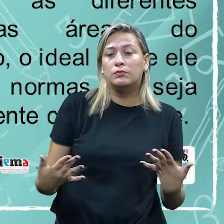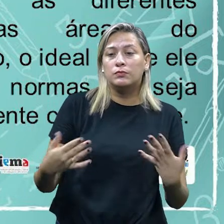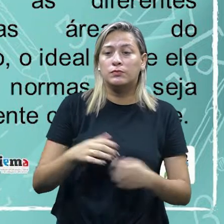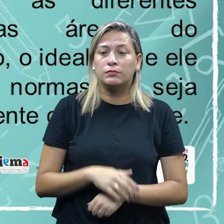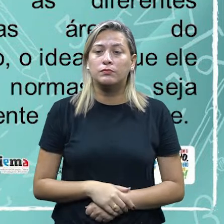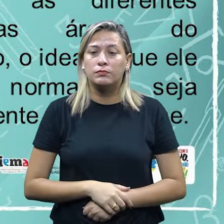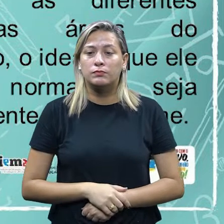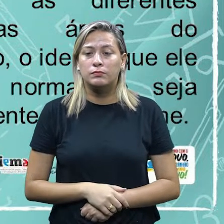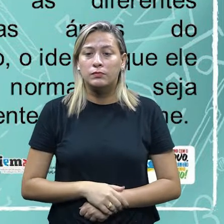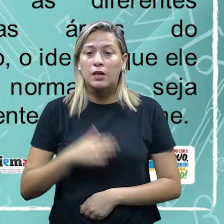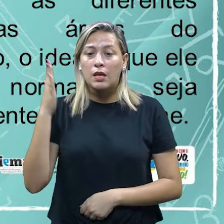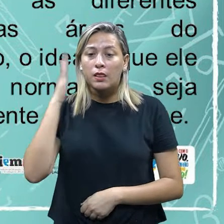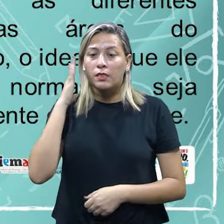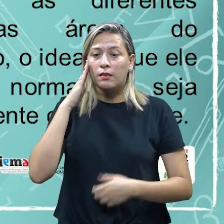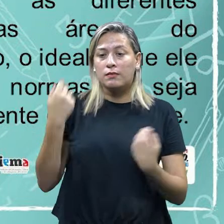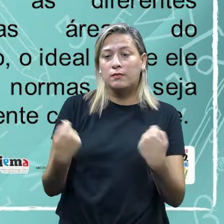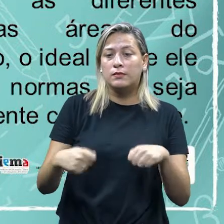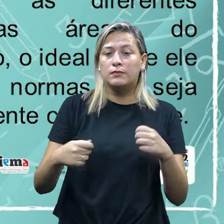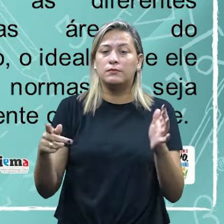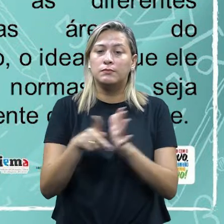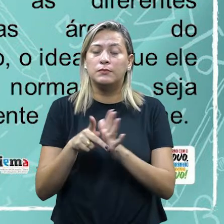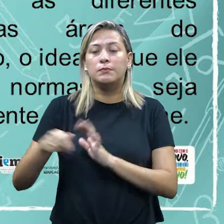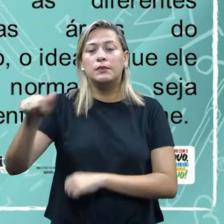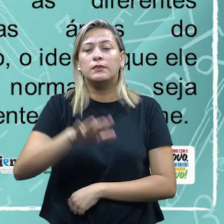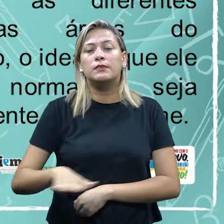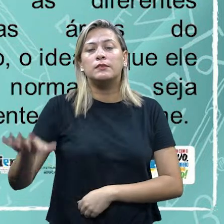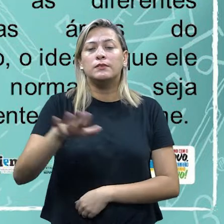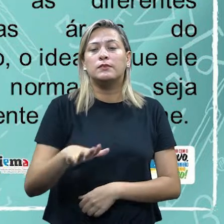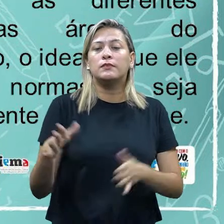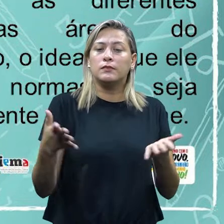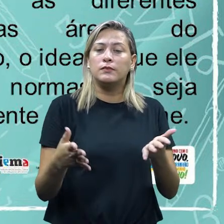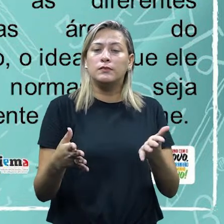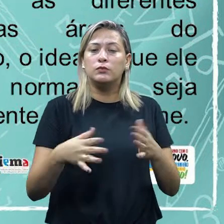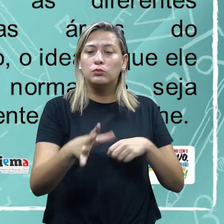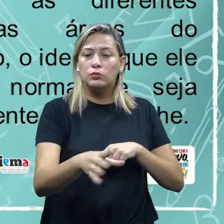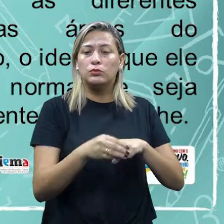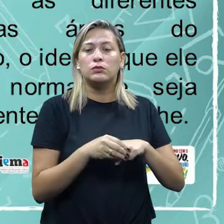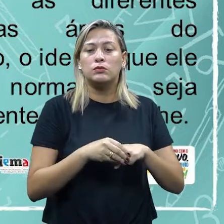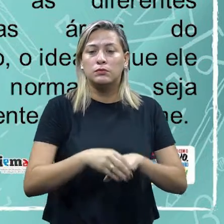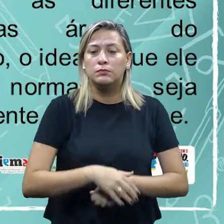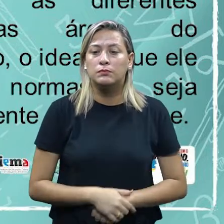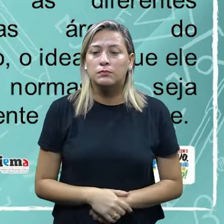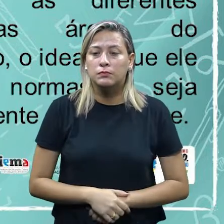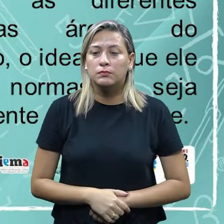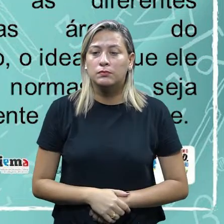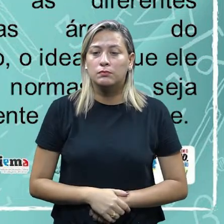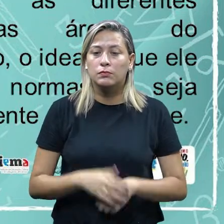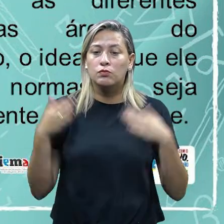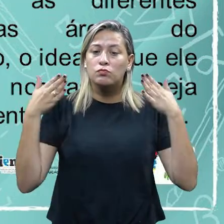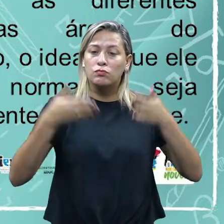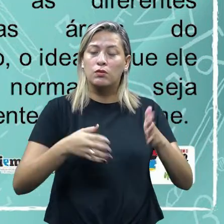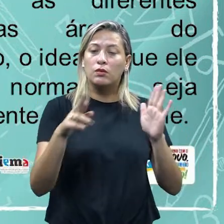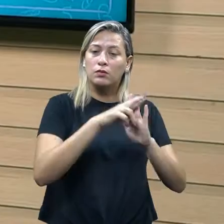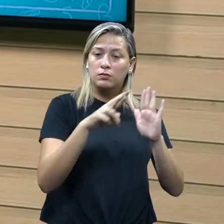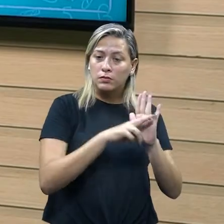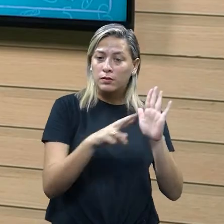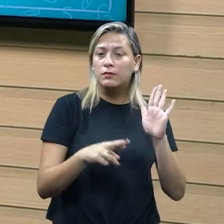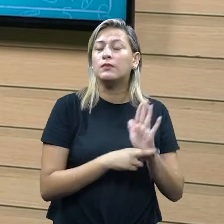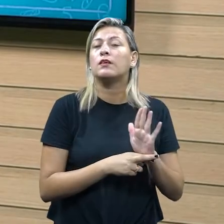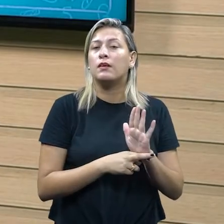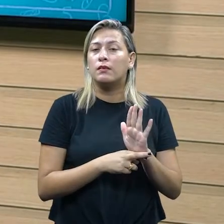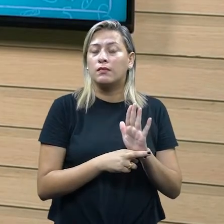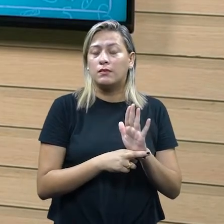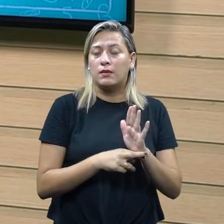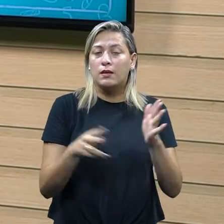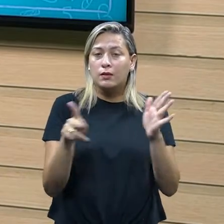que ele seja feito seguindo normas e seja elaborado tendo em mente cada detalhe. Então, o desenho técnico, a gente